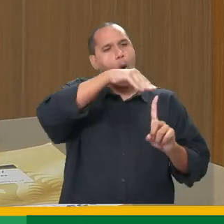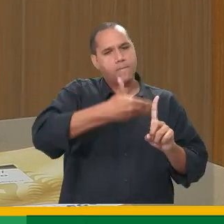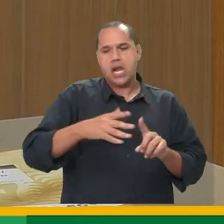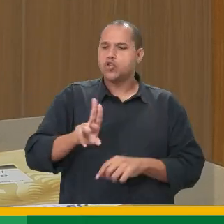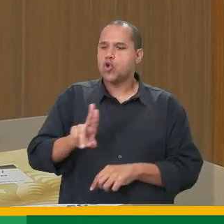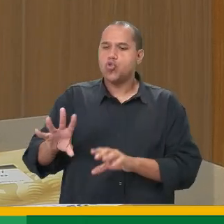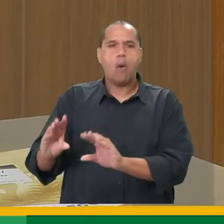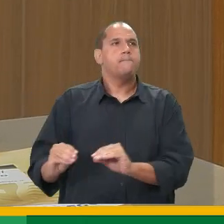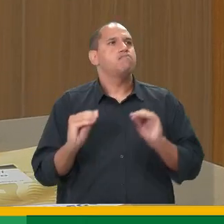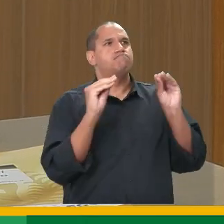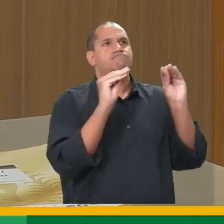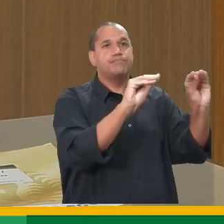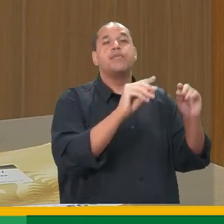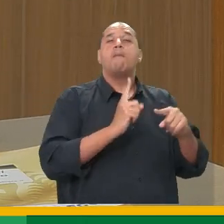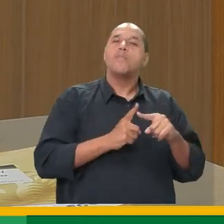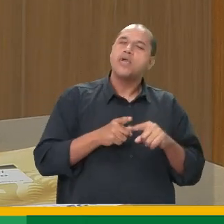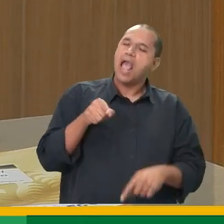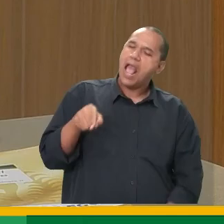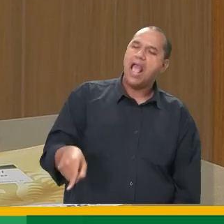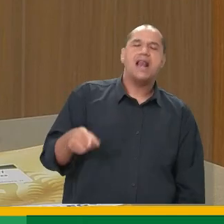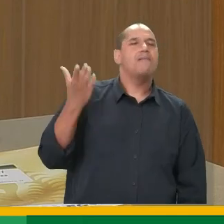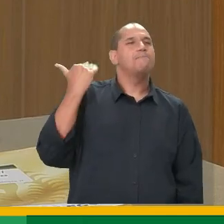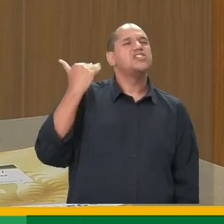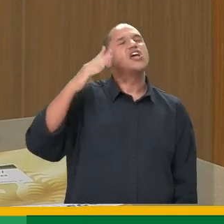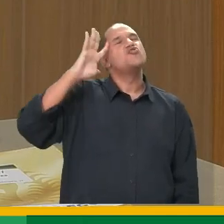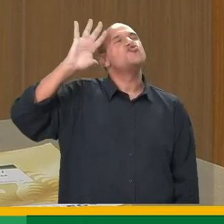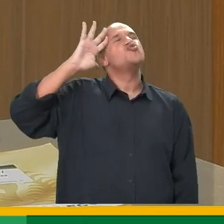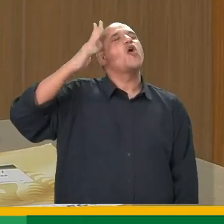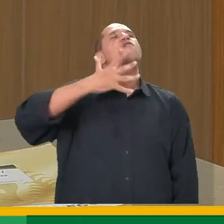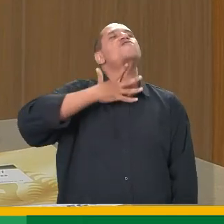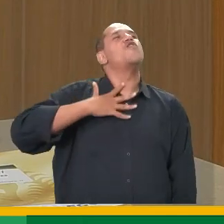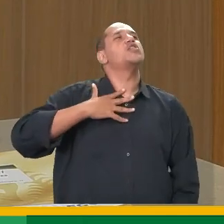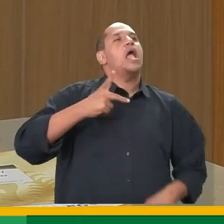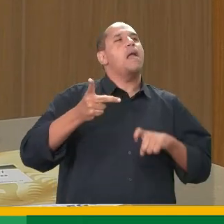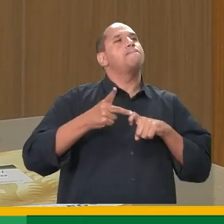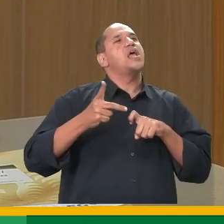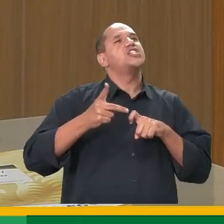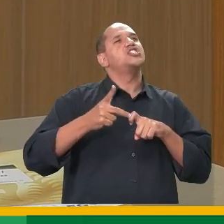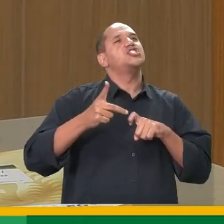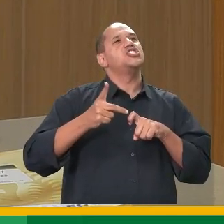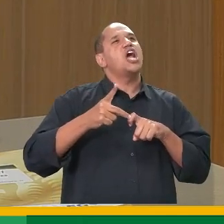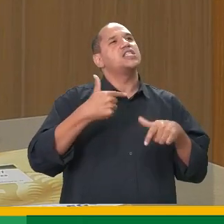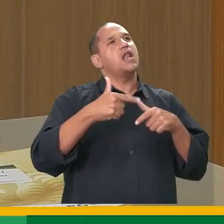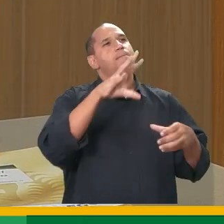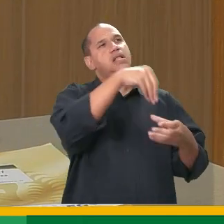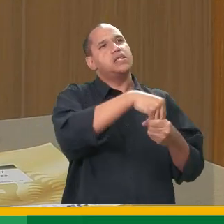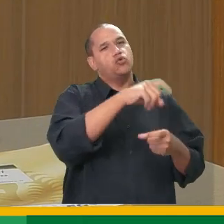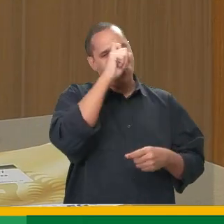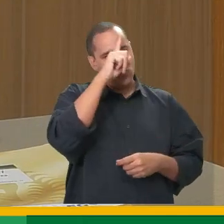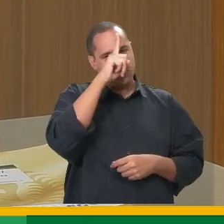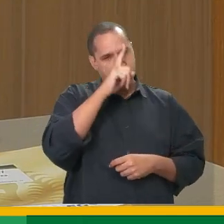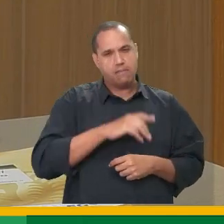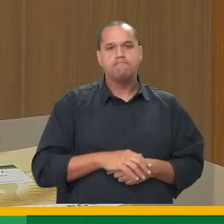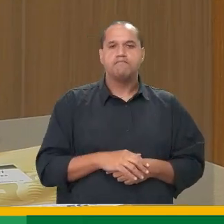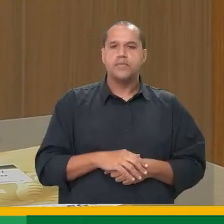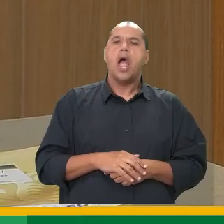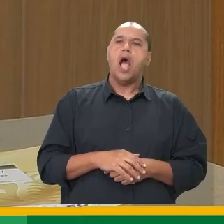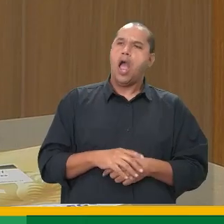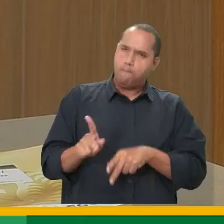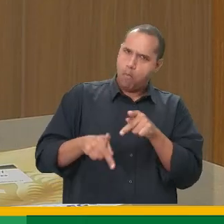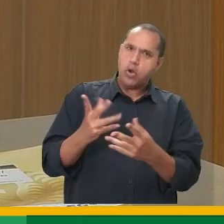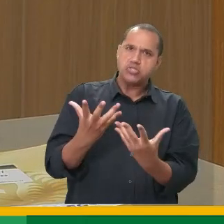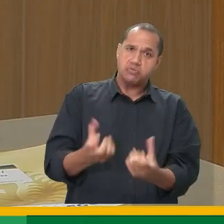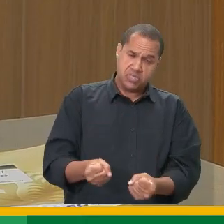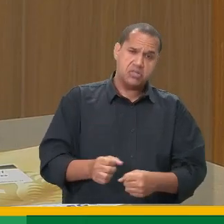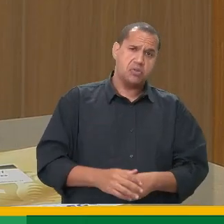que era um sonho dela ser médica pediatra naquele hospital e coloquei a população aprovou Então eu acho que o que o